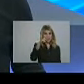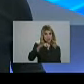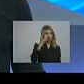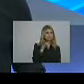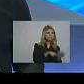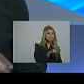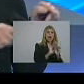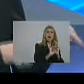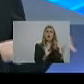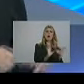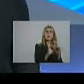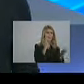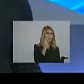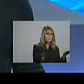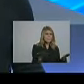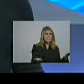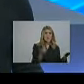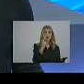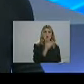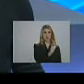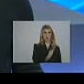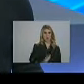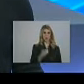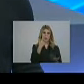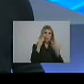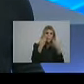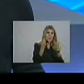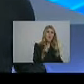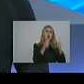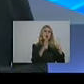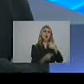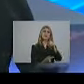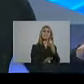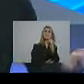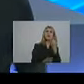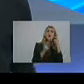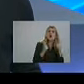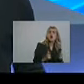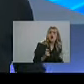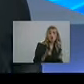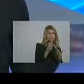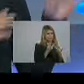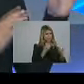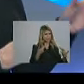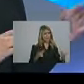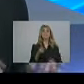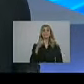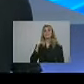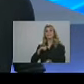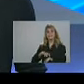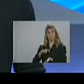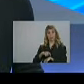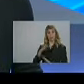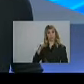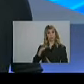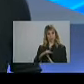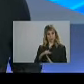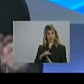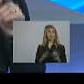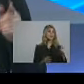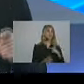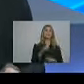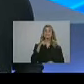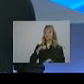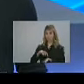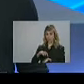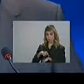que eu vou abrir em relação ao atual governo, para saber para onde foi o dinheiro, de muita coisa. Seu inclusive tempo, do que eles falam que foi favor. PPP e que Seu a PPP tempo, foi